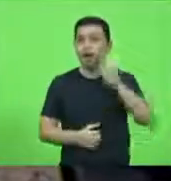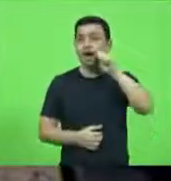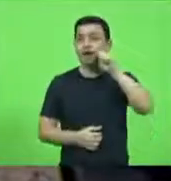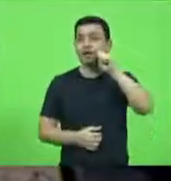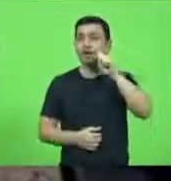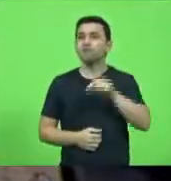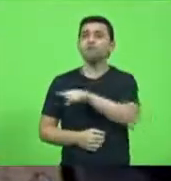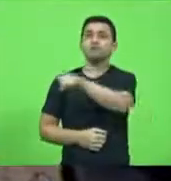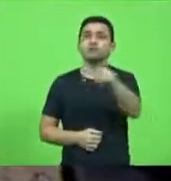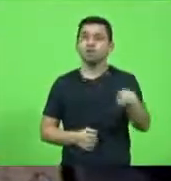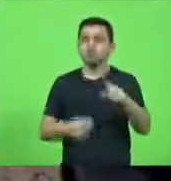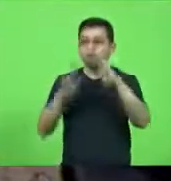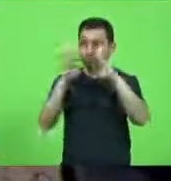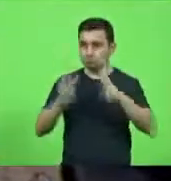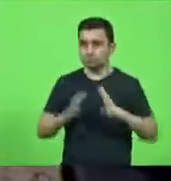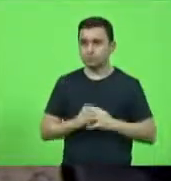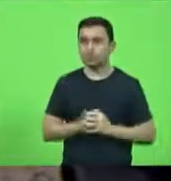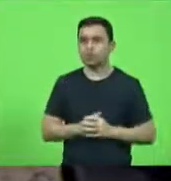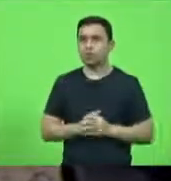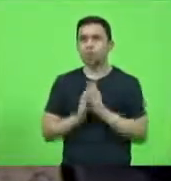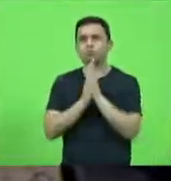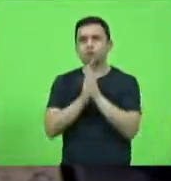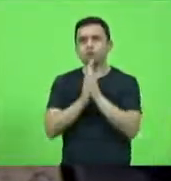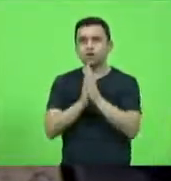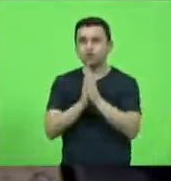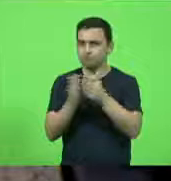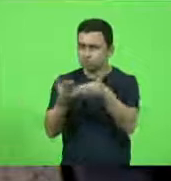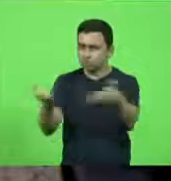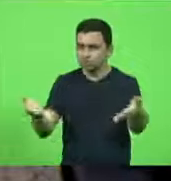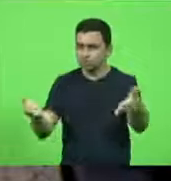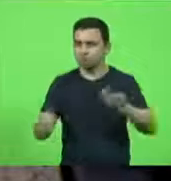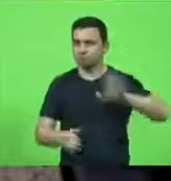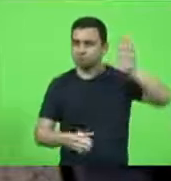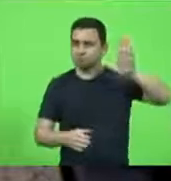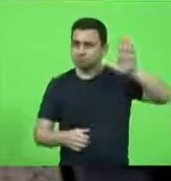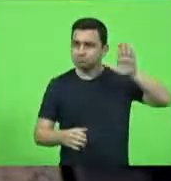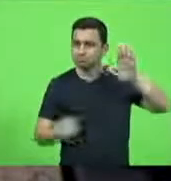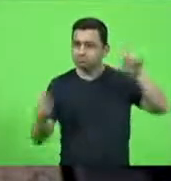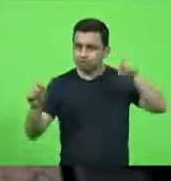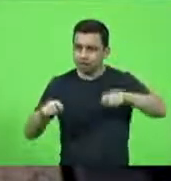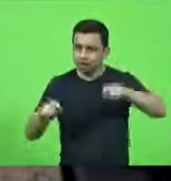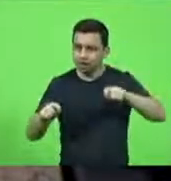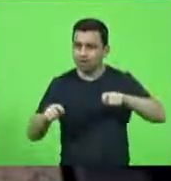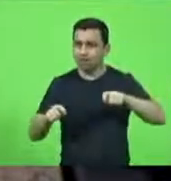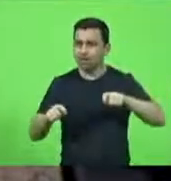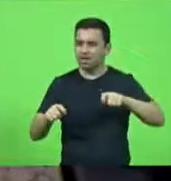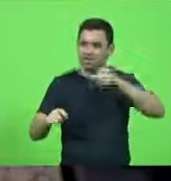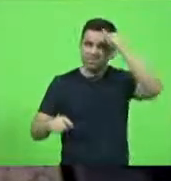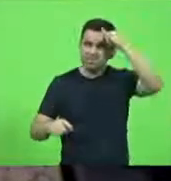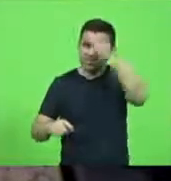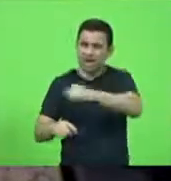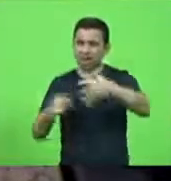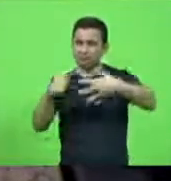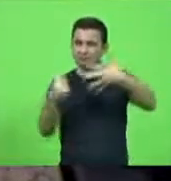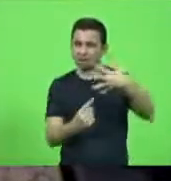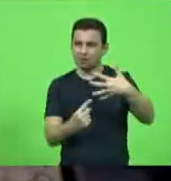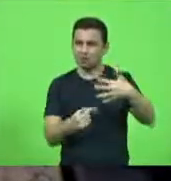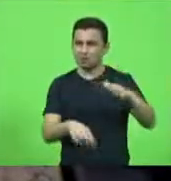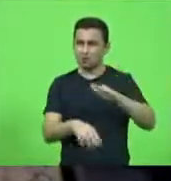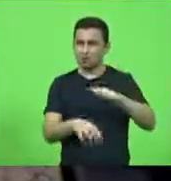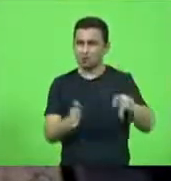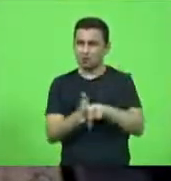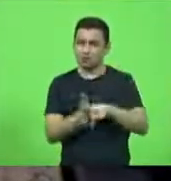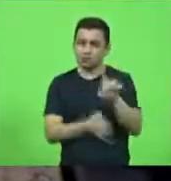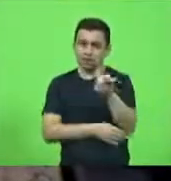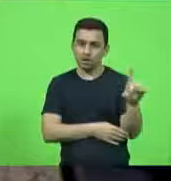você estiver acompanhando a sessão, gostaria muito que a senhora se lançasse candidata para evitar que essas pautas, que são naturais da direita, não